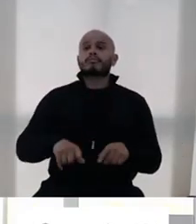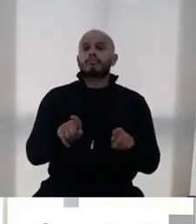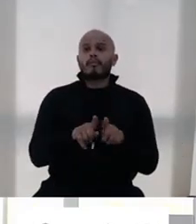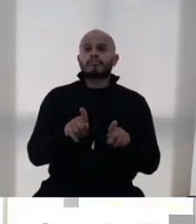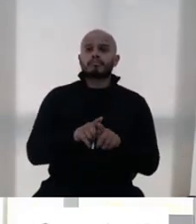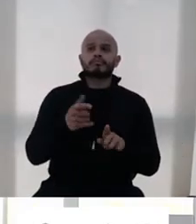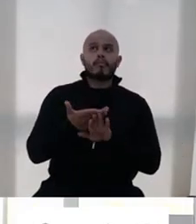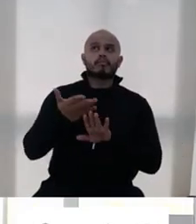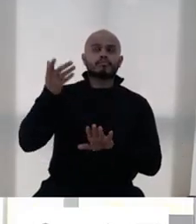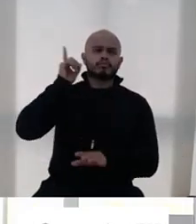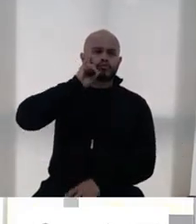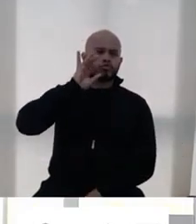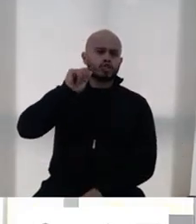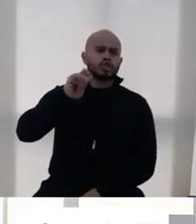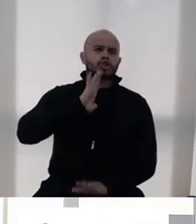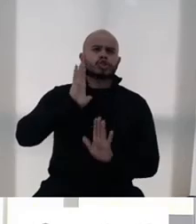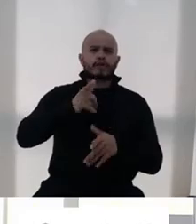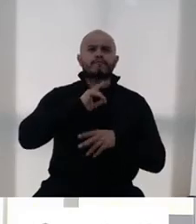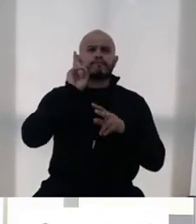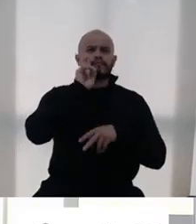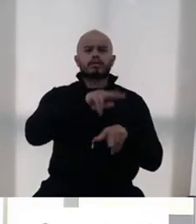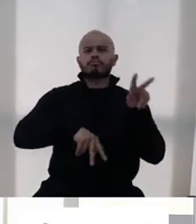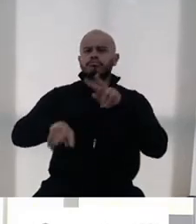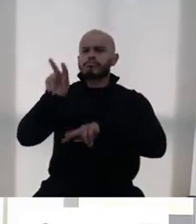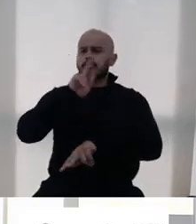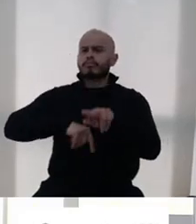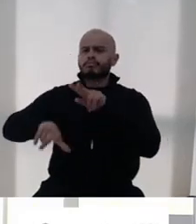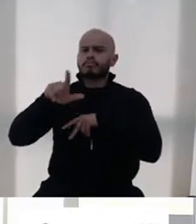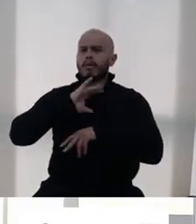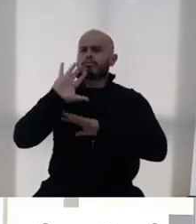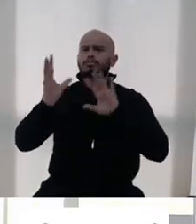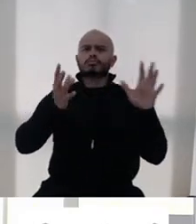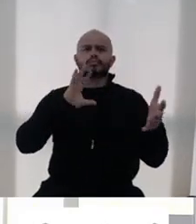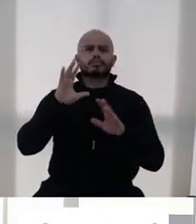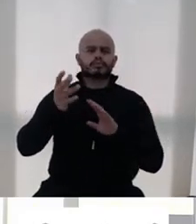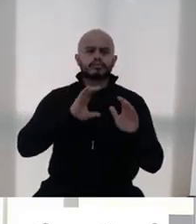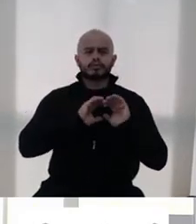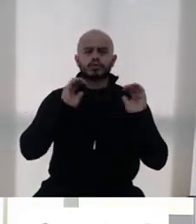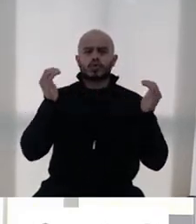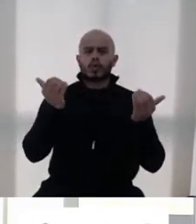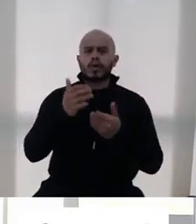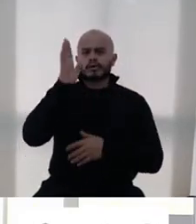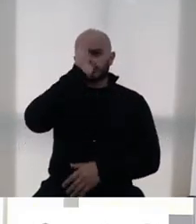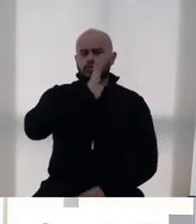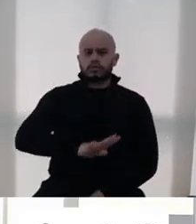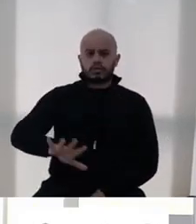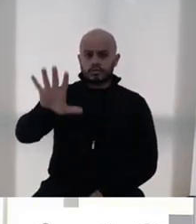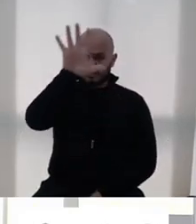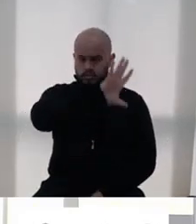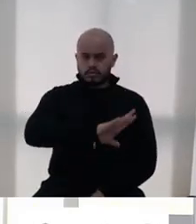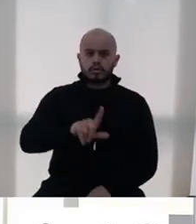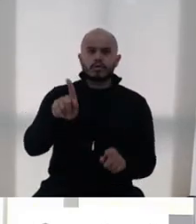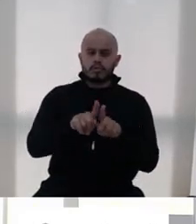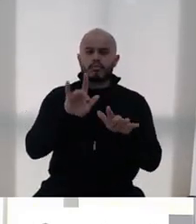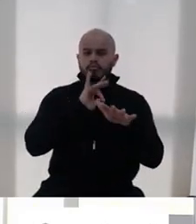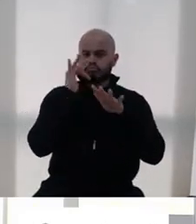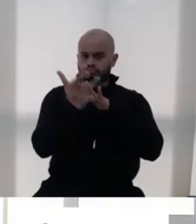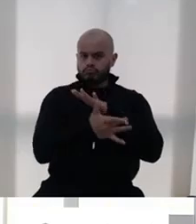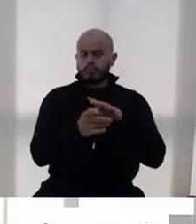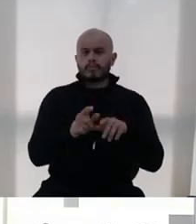dias vimos uma importante pauta tomar os debates do Congresso Nacional, nos coletivos trabalhistas, na mídia e nas redes sociais.